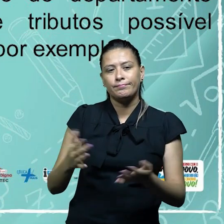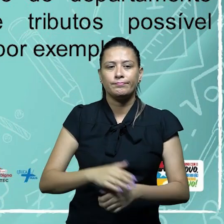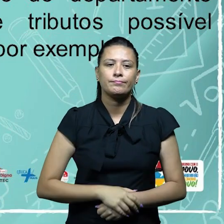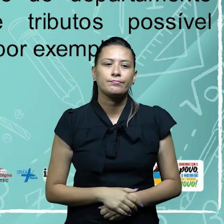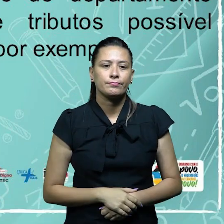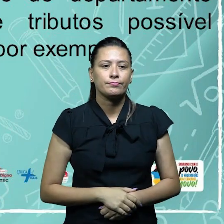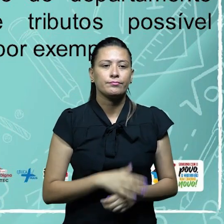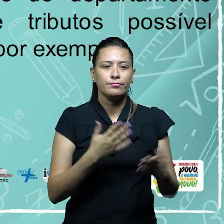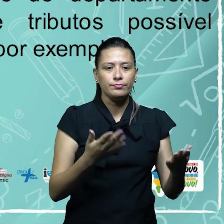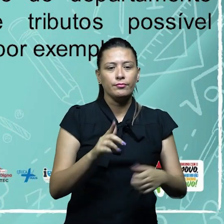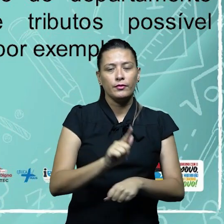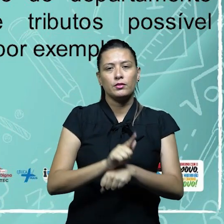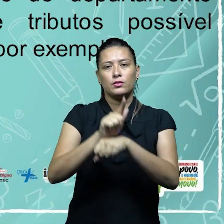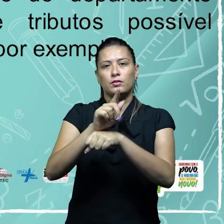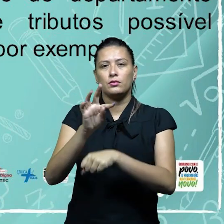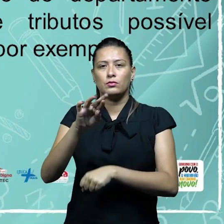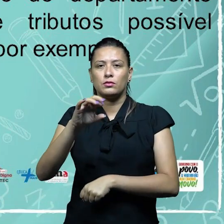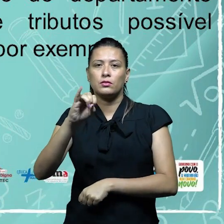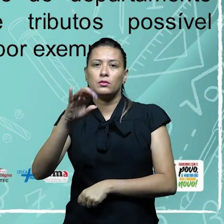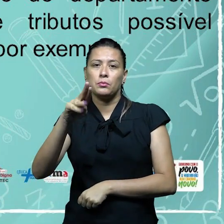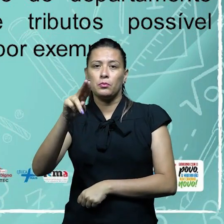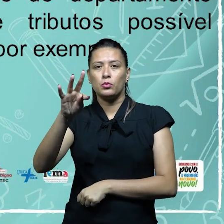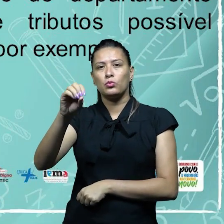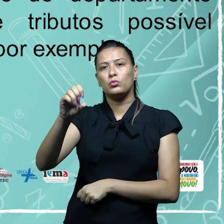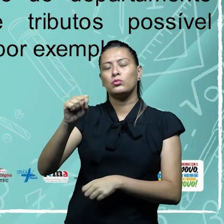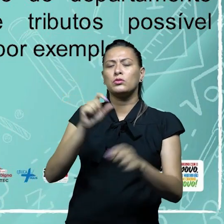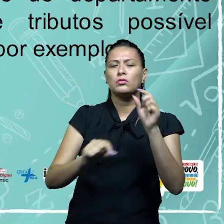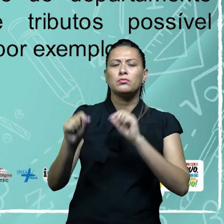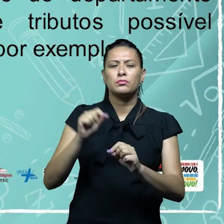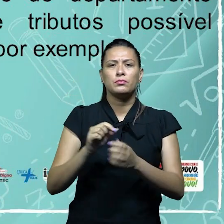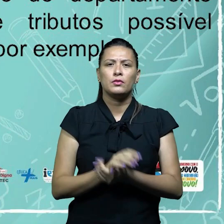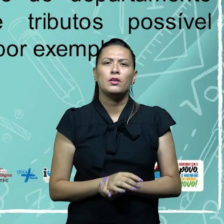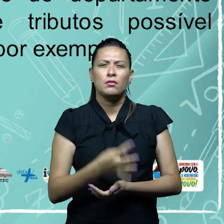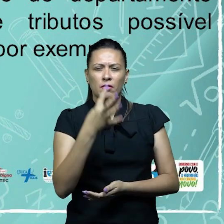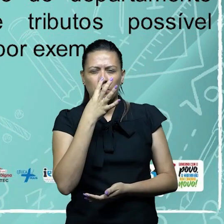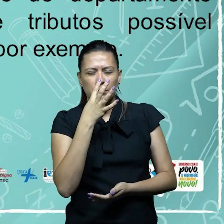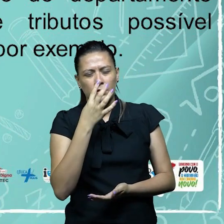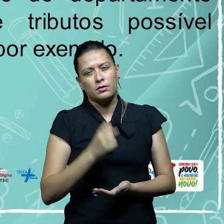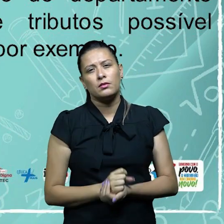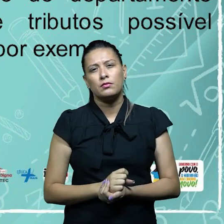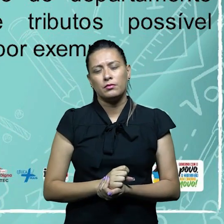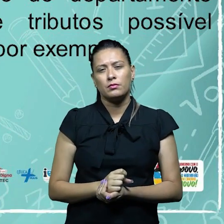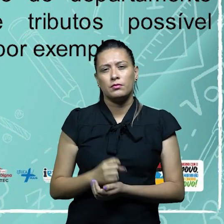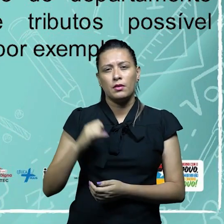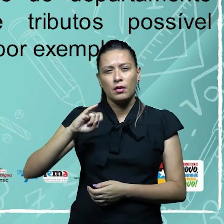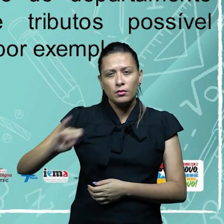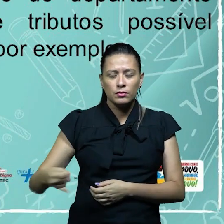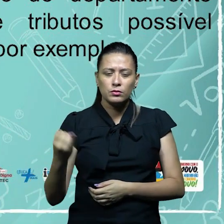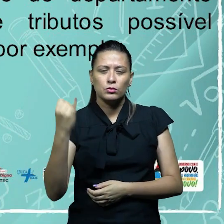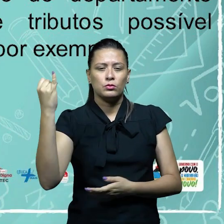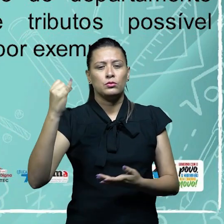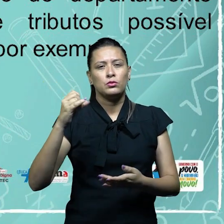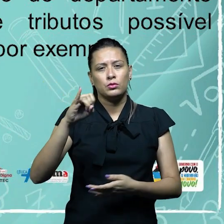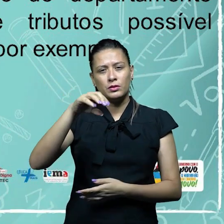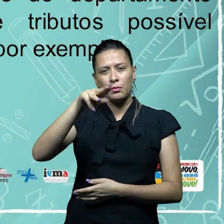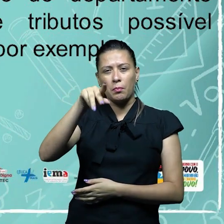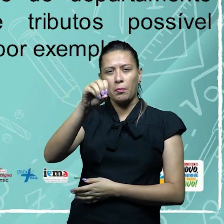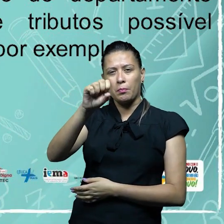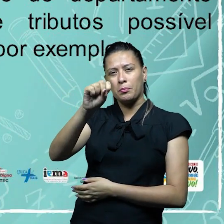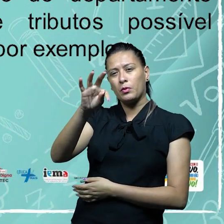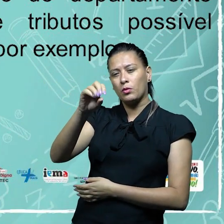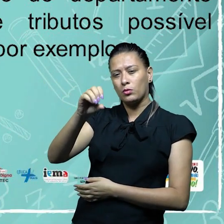vai analisar os impostos, todas as situações que a empresa em questão ele tem que pagar de maneira ao governo, vamos dizer assim,